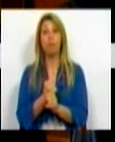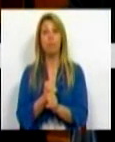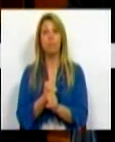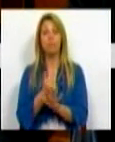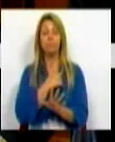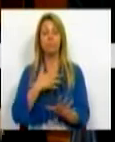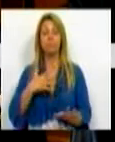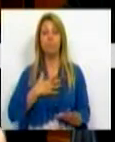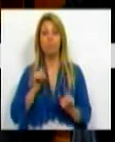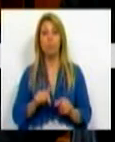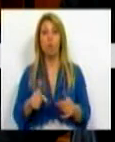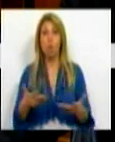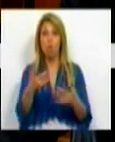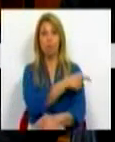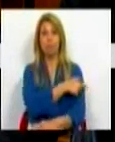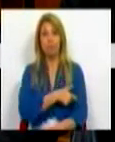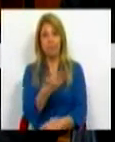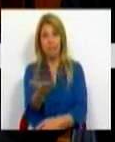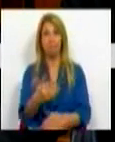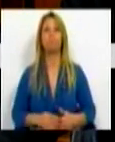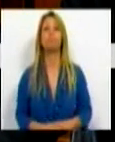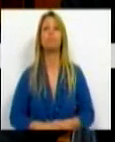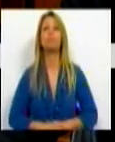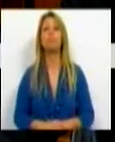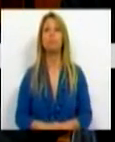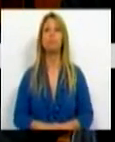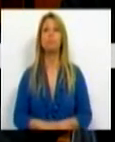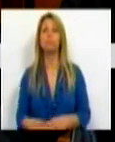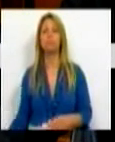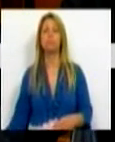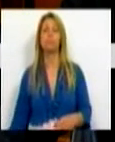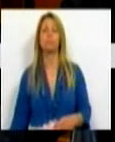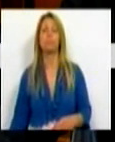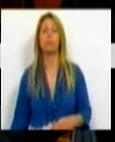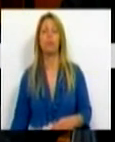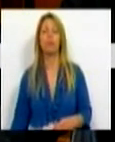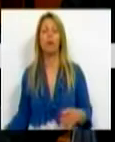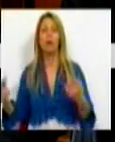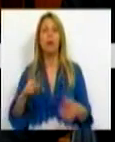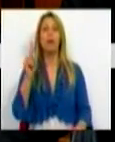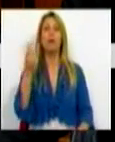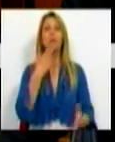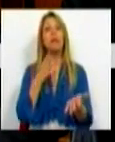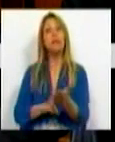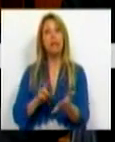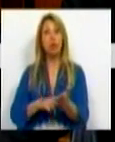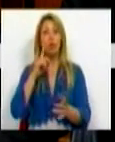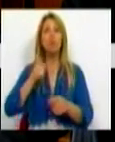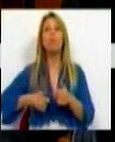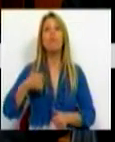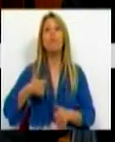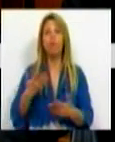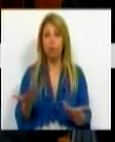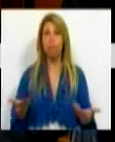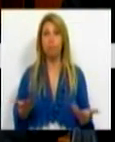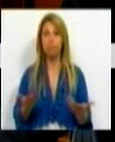hoje aqui representam nessa condição. Há duas razões fundamentais sobre as quais, ou dois conjuntos